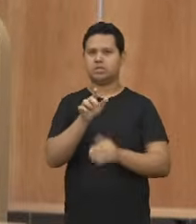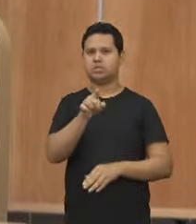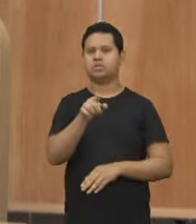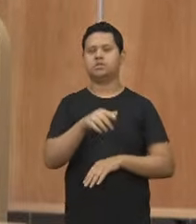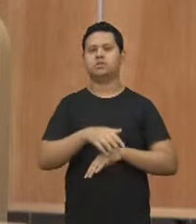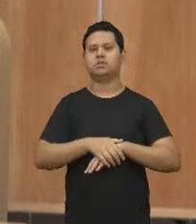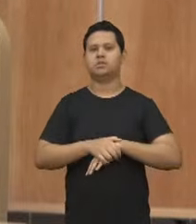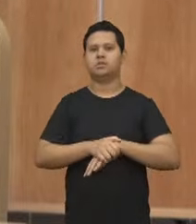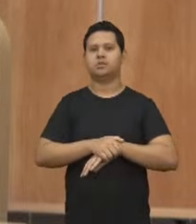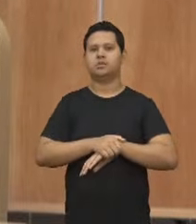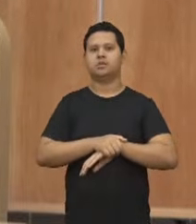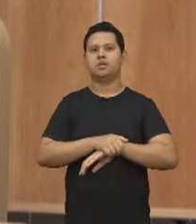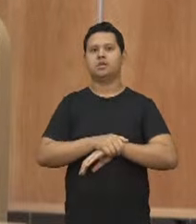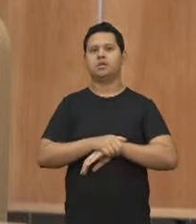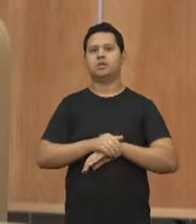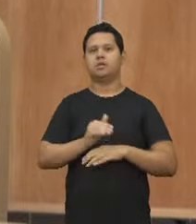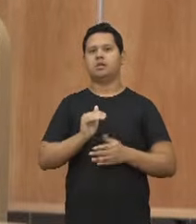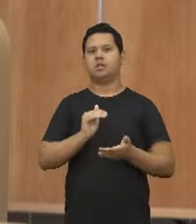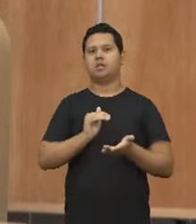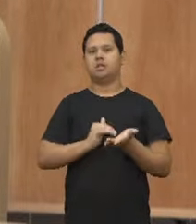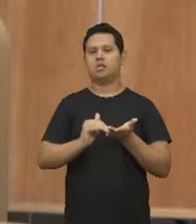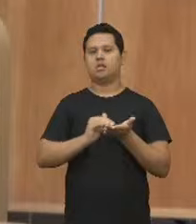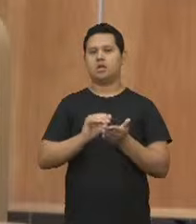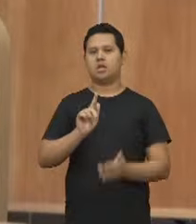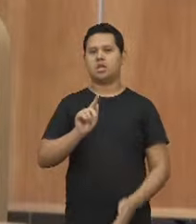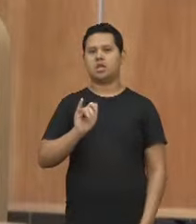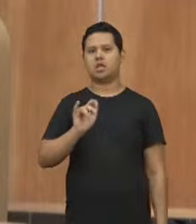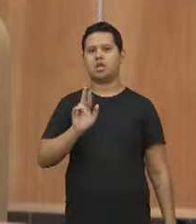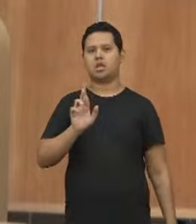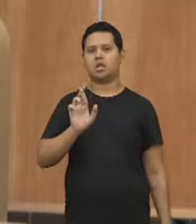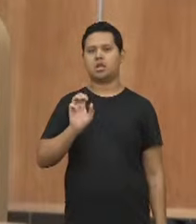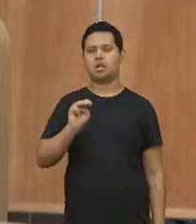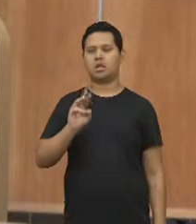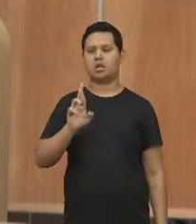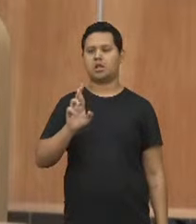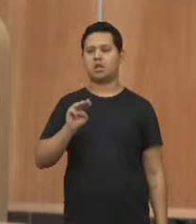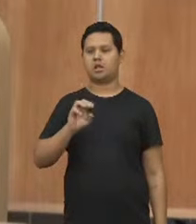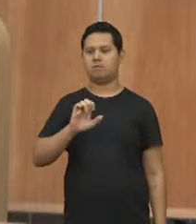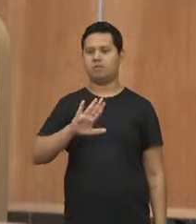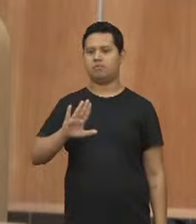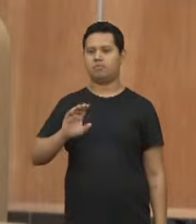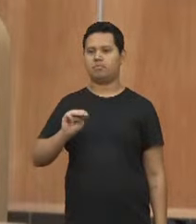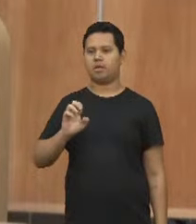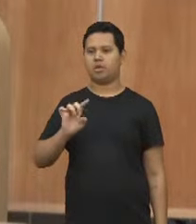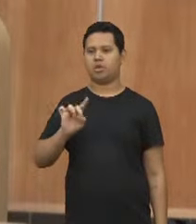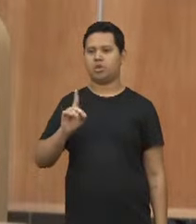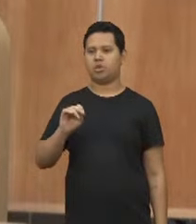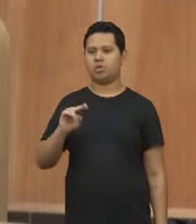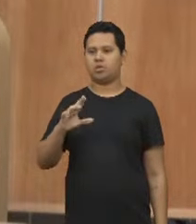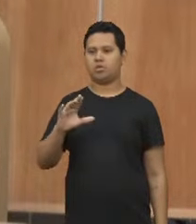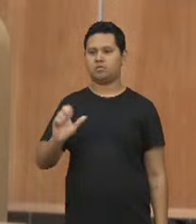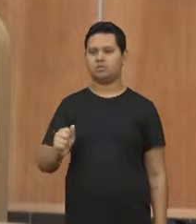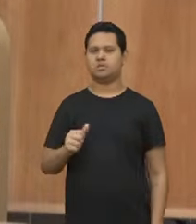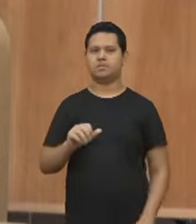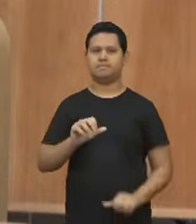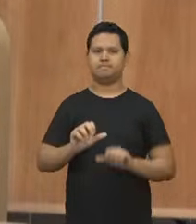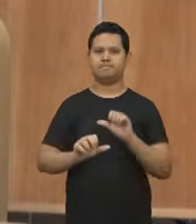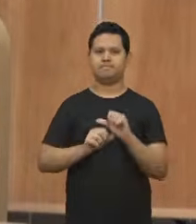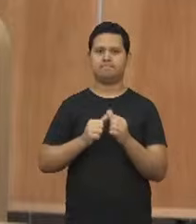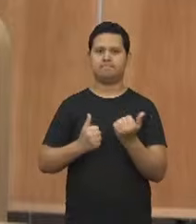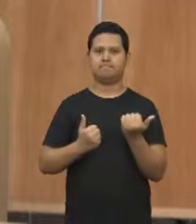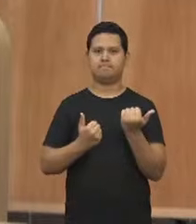nosso querido amigo Guilherme Mendonça para mostrar para nós qual o custo